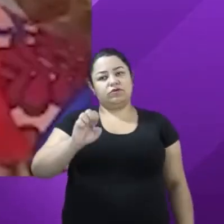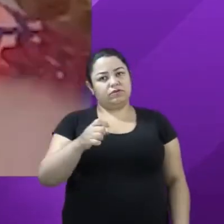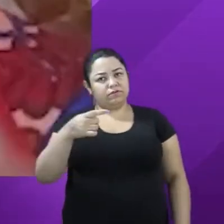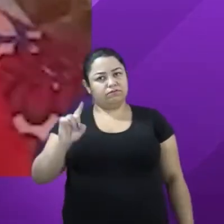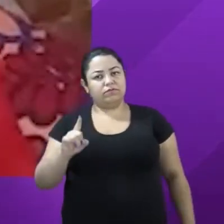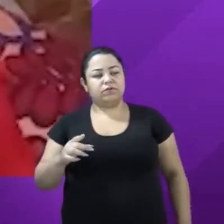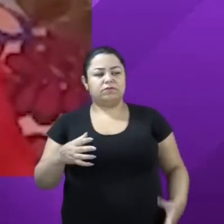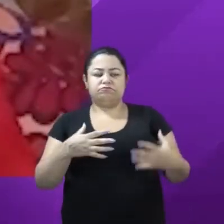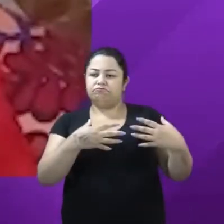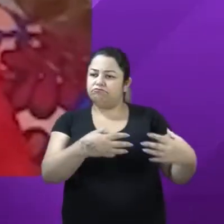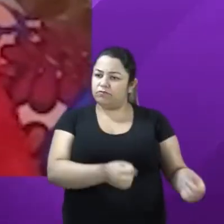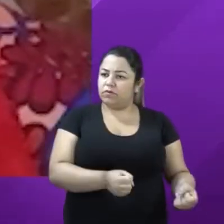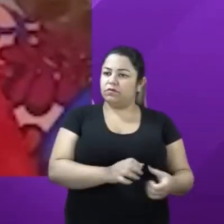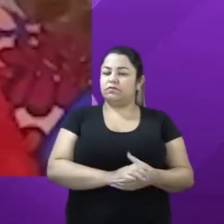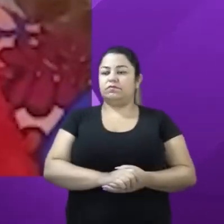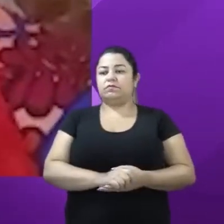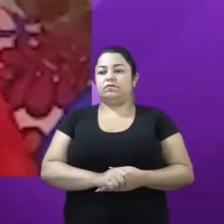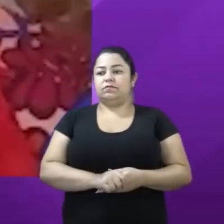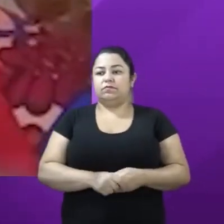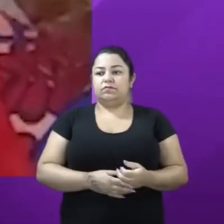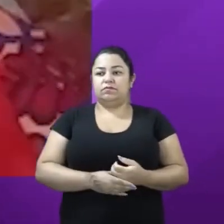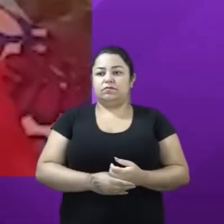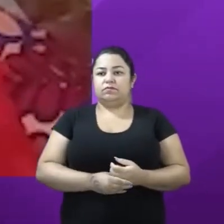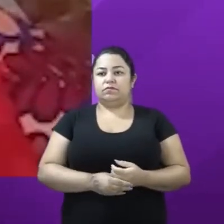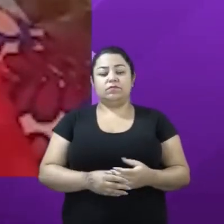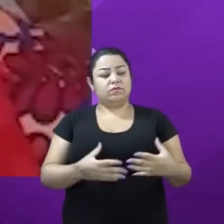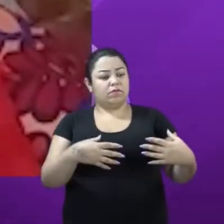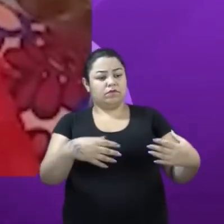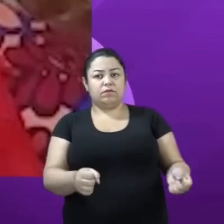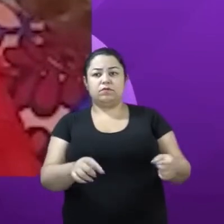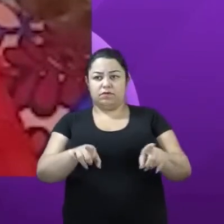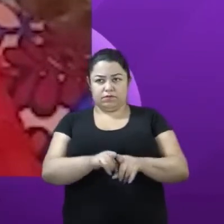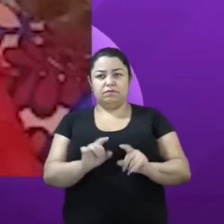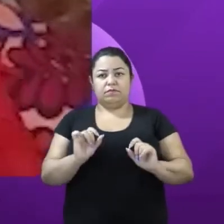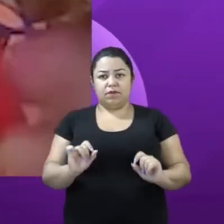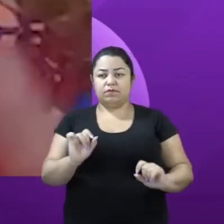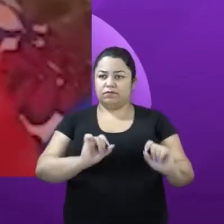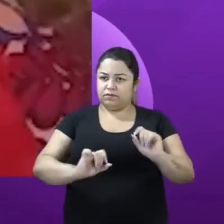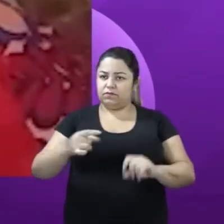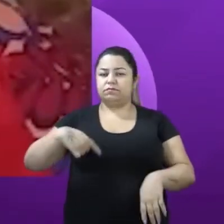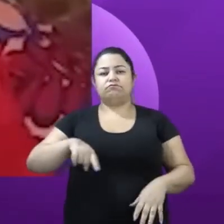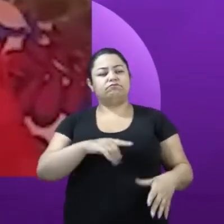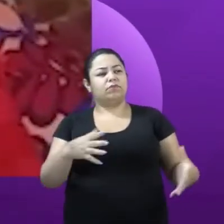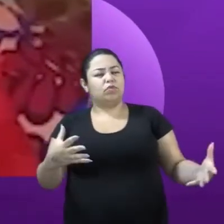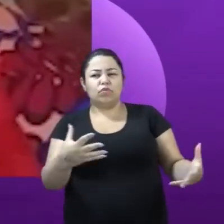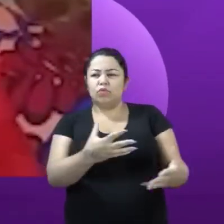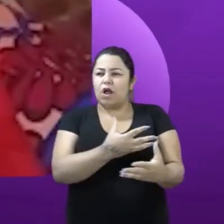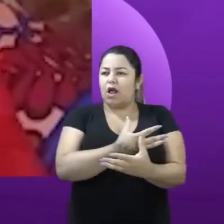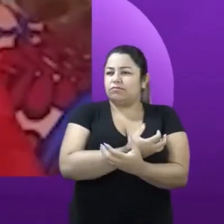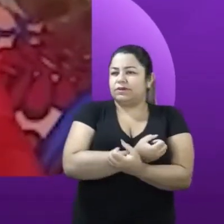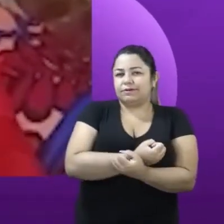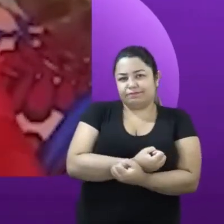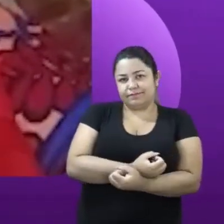no acolhimento, sabe? Na parte de acolher realmente, de nos abraçar, sabe?